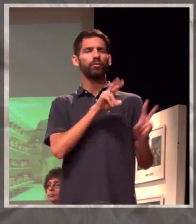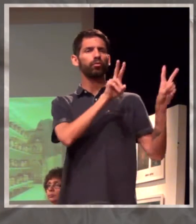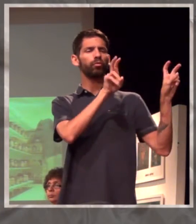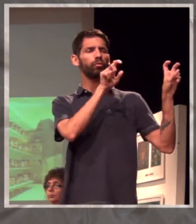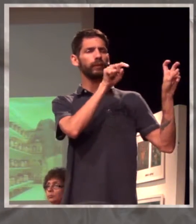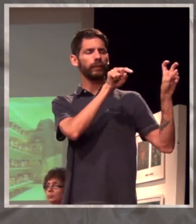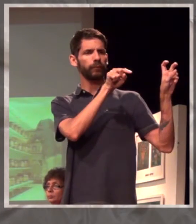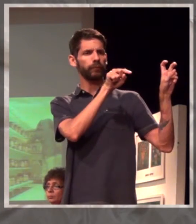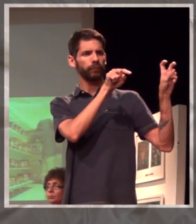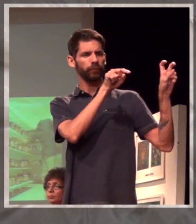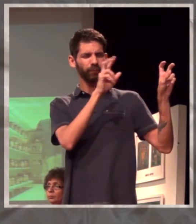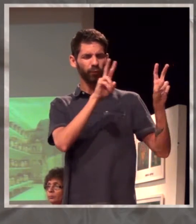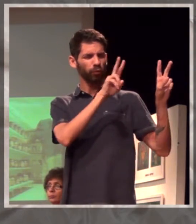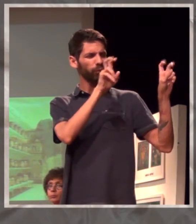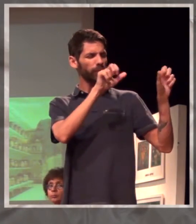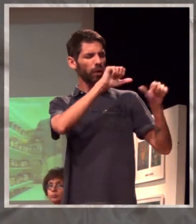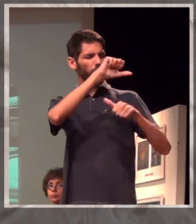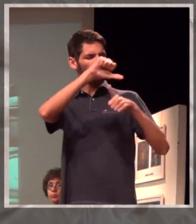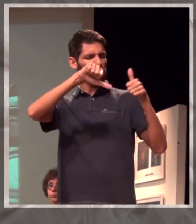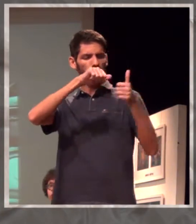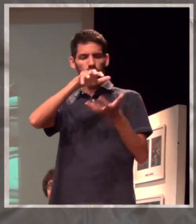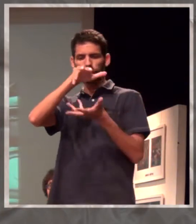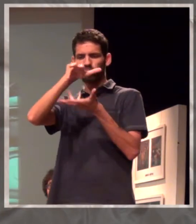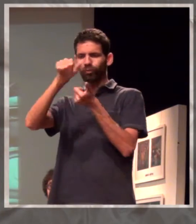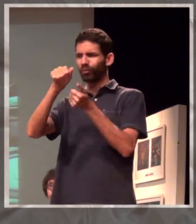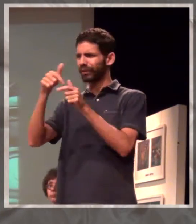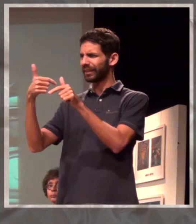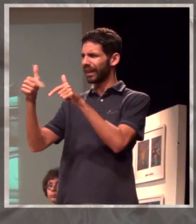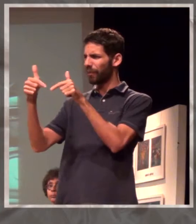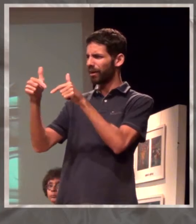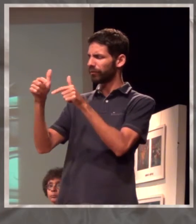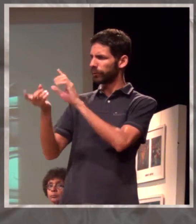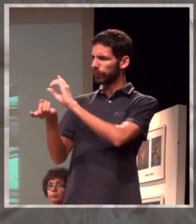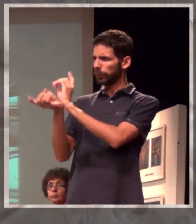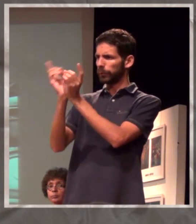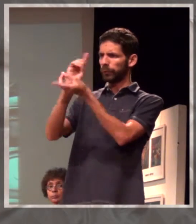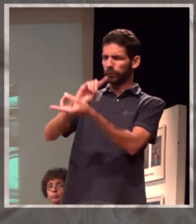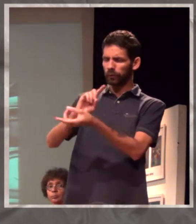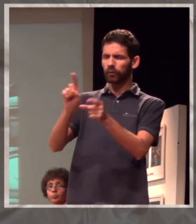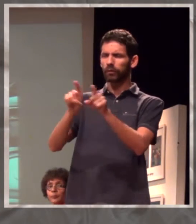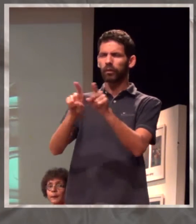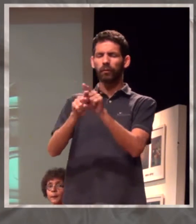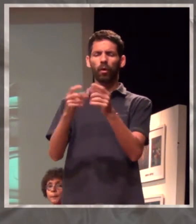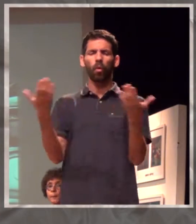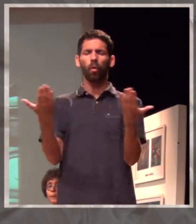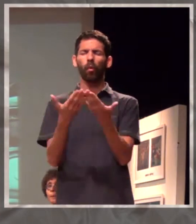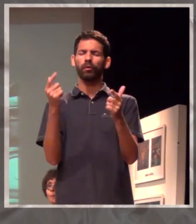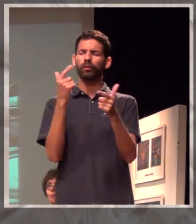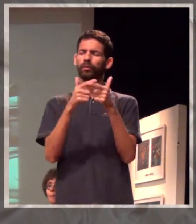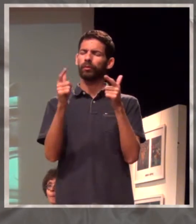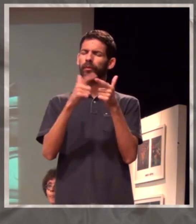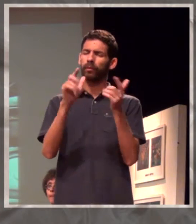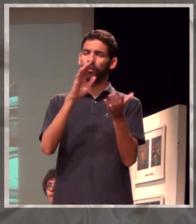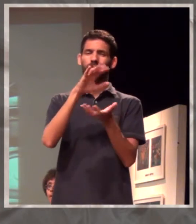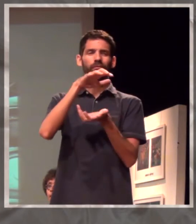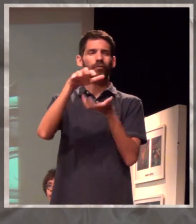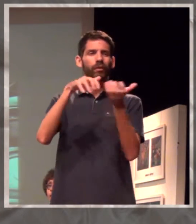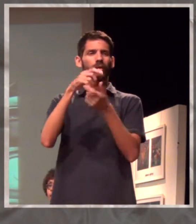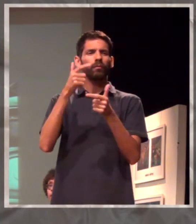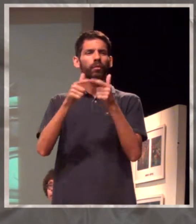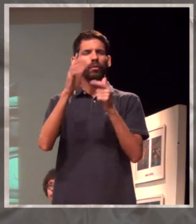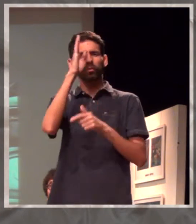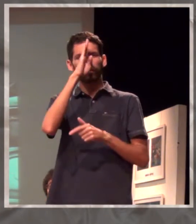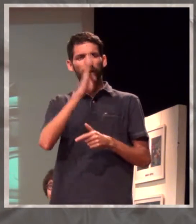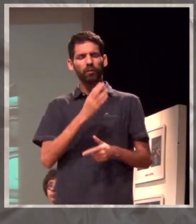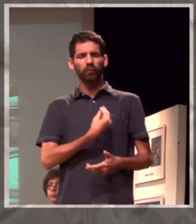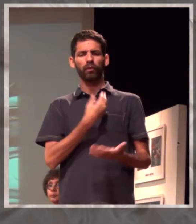questão, inclusive a transformação do próprio mundo do trabalho, né? E, diante da crise que o Brasil está